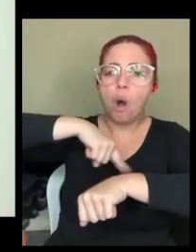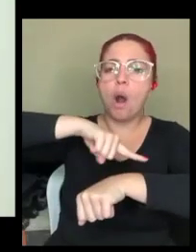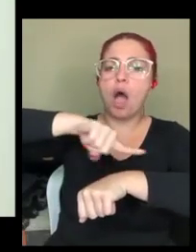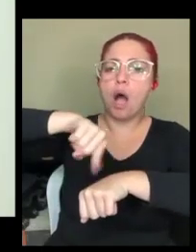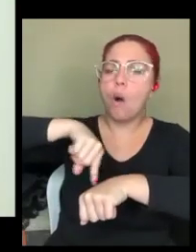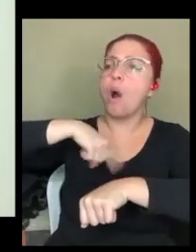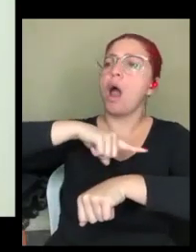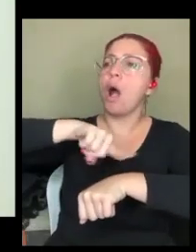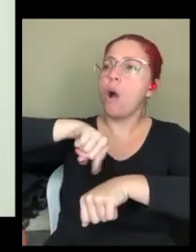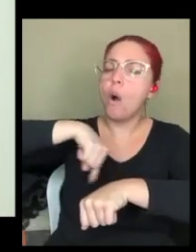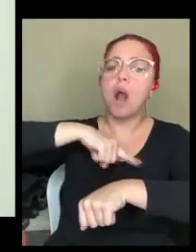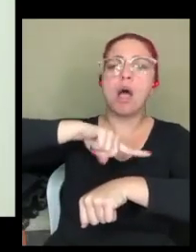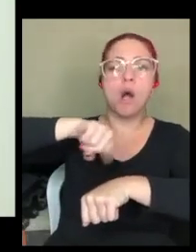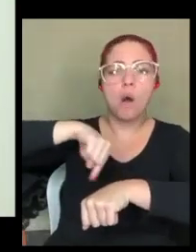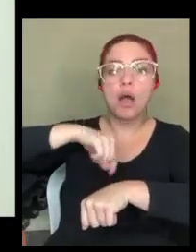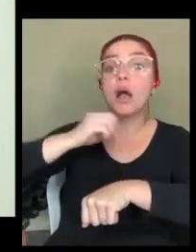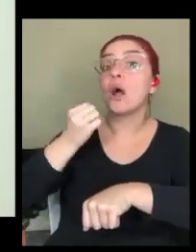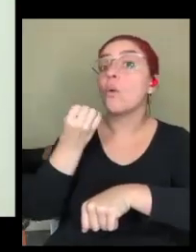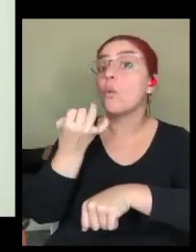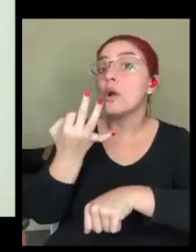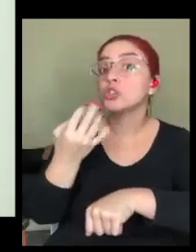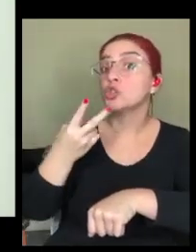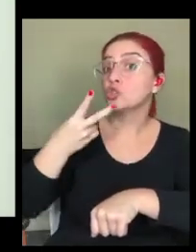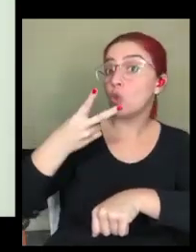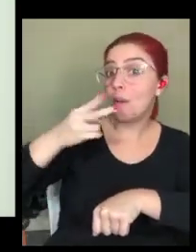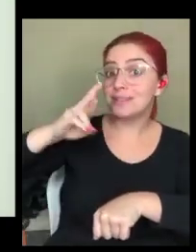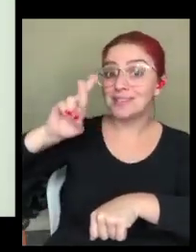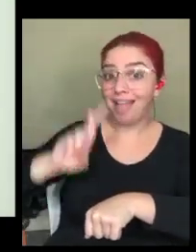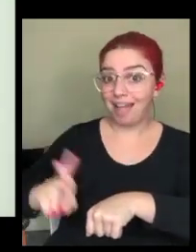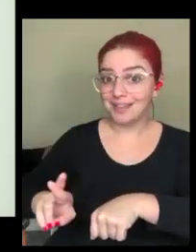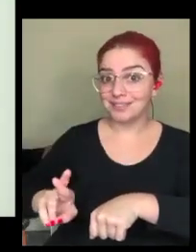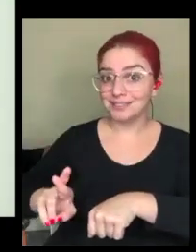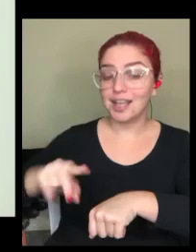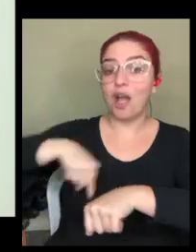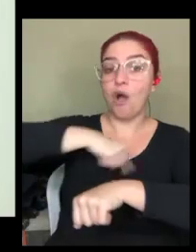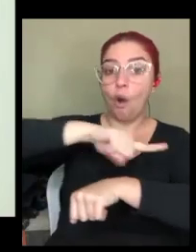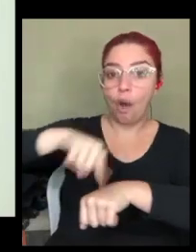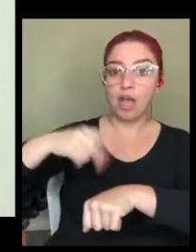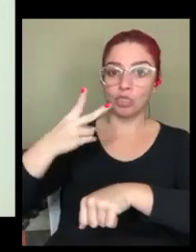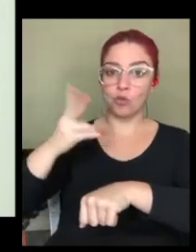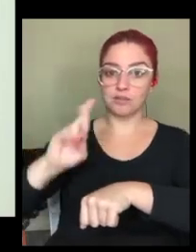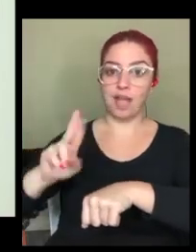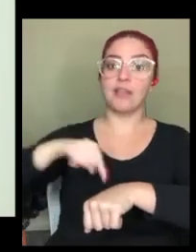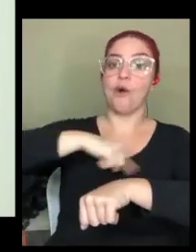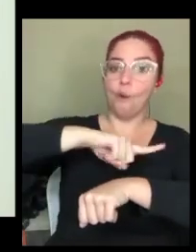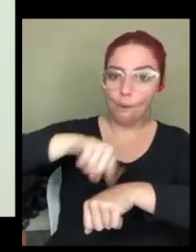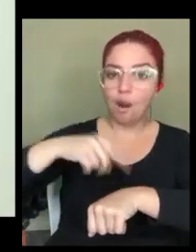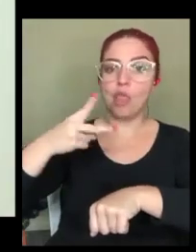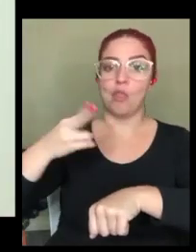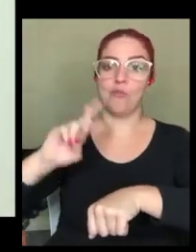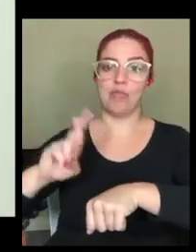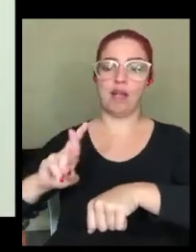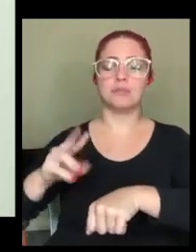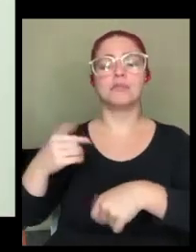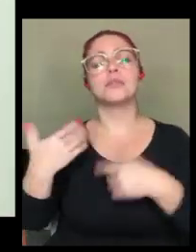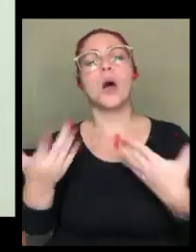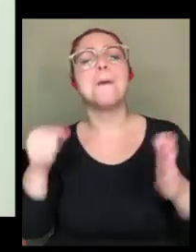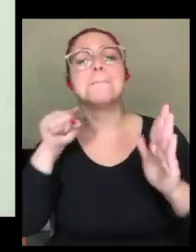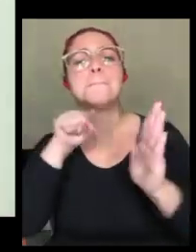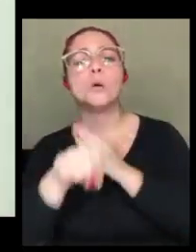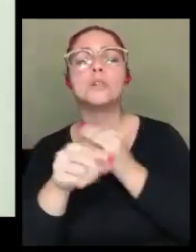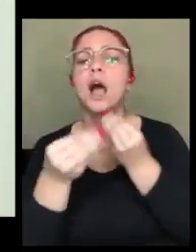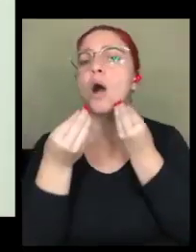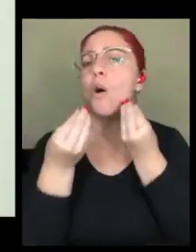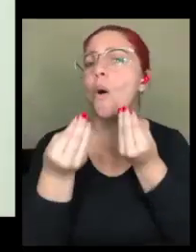hora que eu pedalar de R$2 esse valor, certo? E aí, eu pergunto para